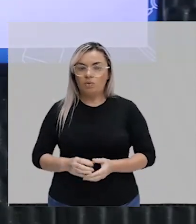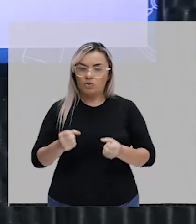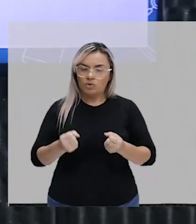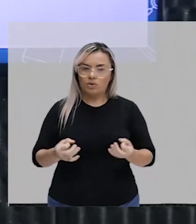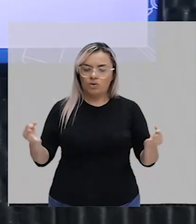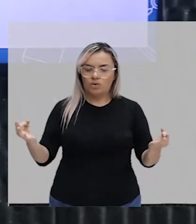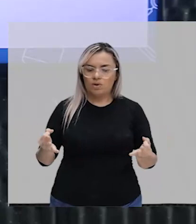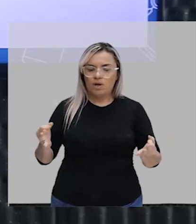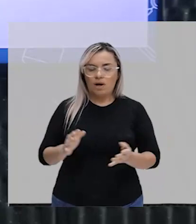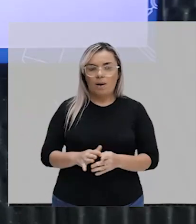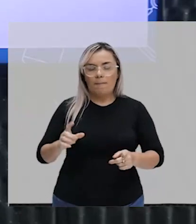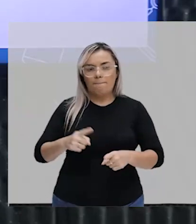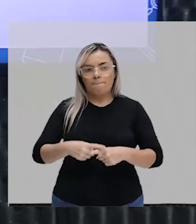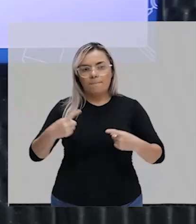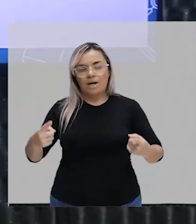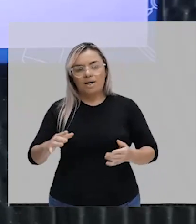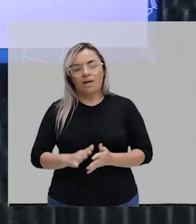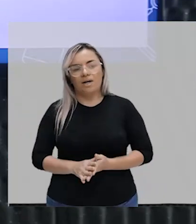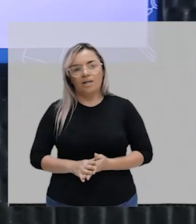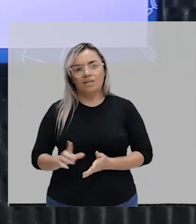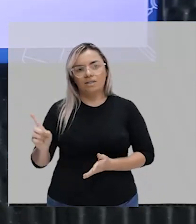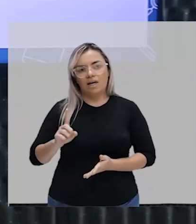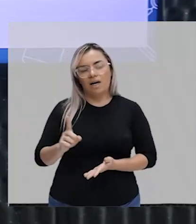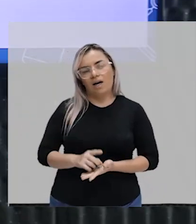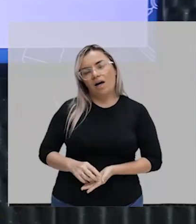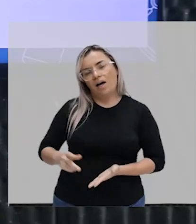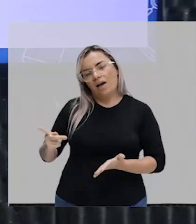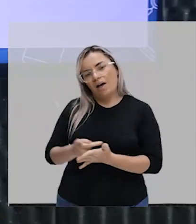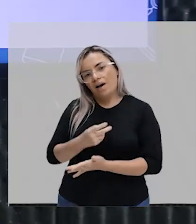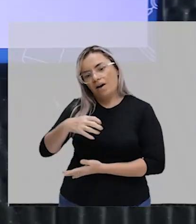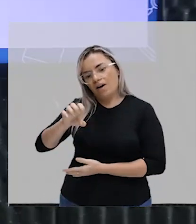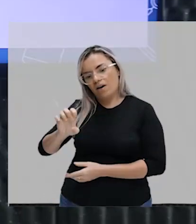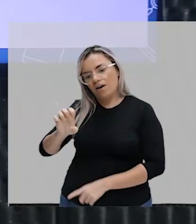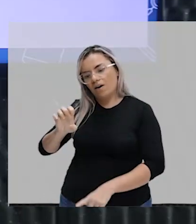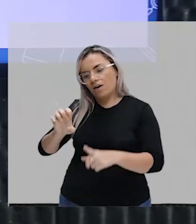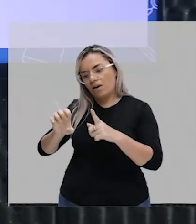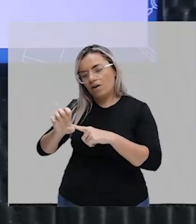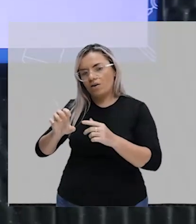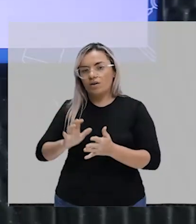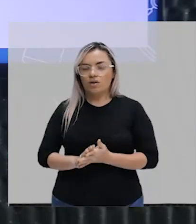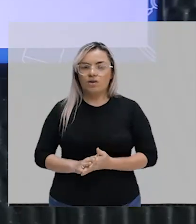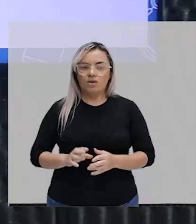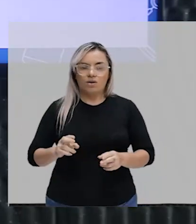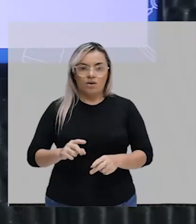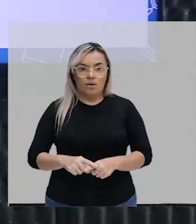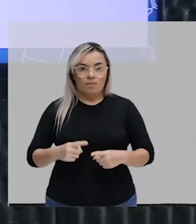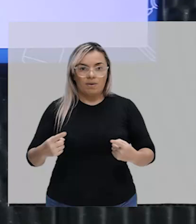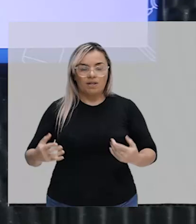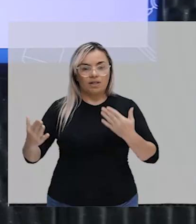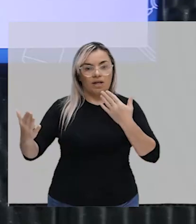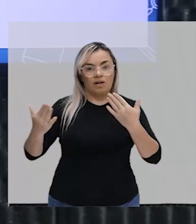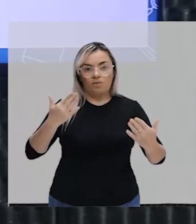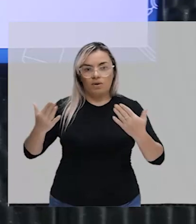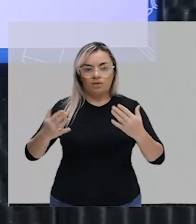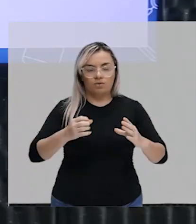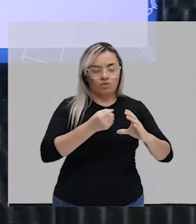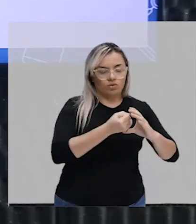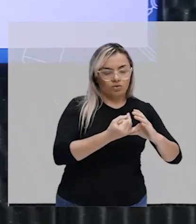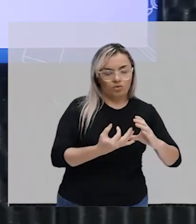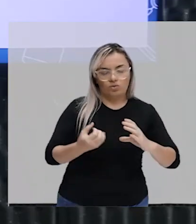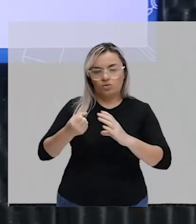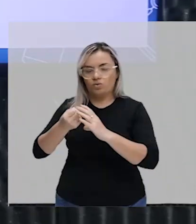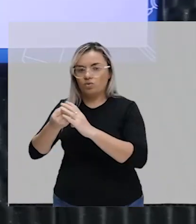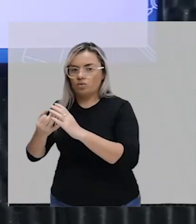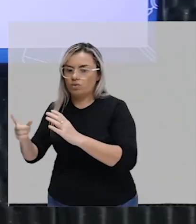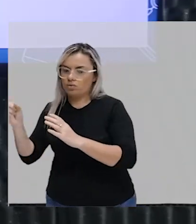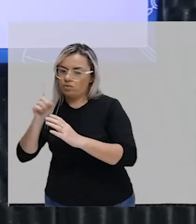esse ezinho bem aqui. Porque aqui, ó, conjunto. Eu estou comparando um conjunto com o outro. Então, nesse caso aqui, gente,